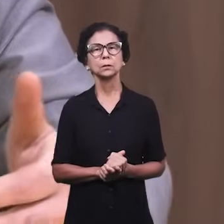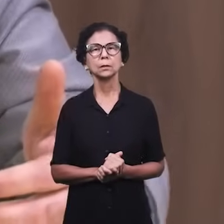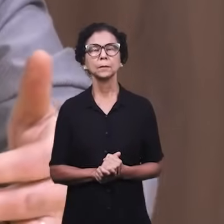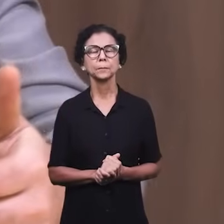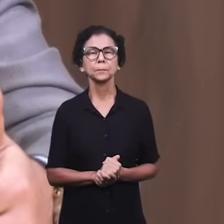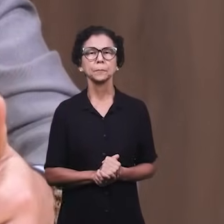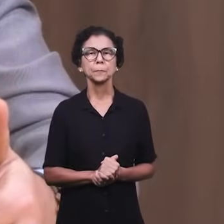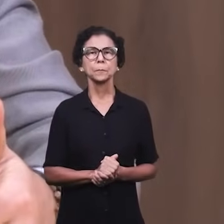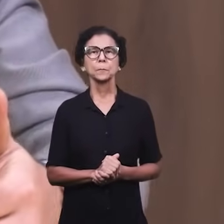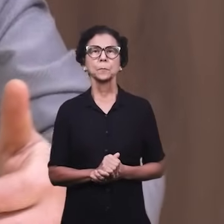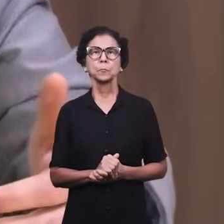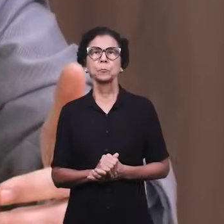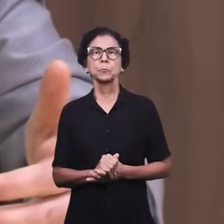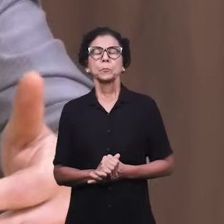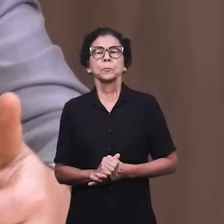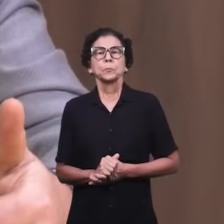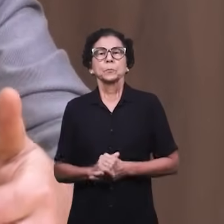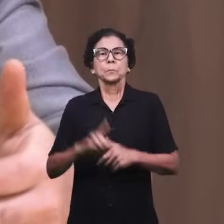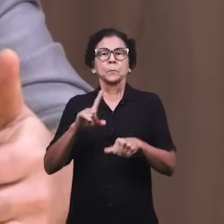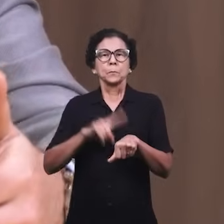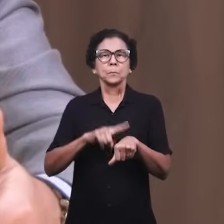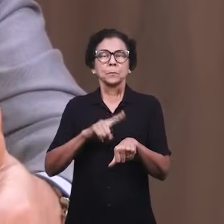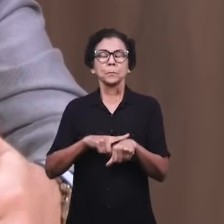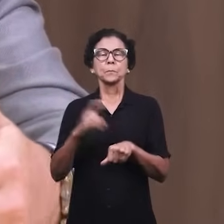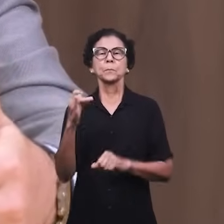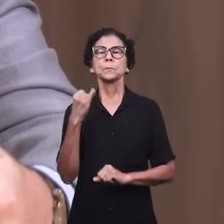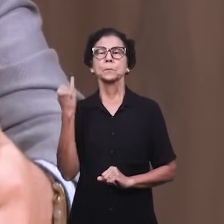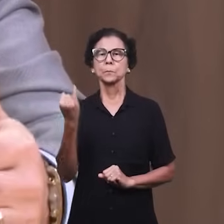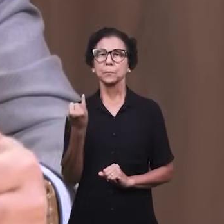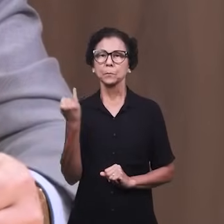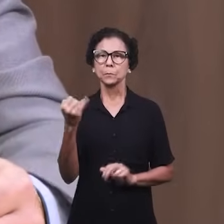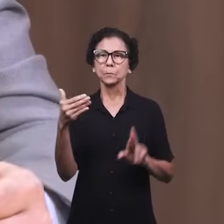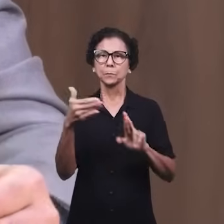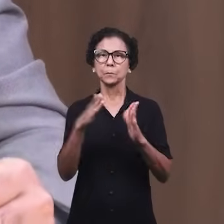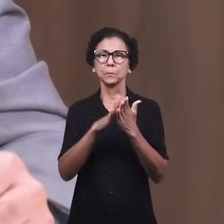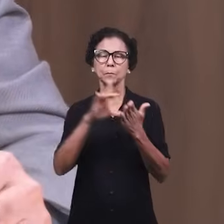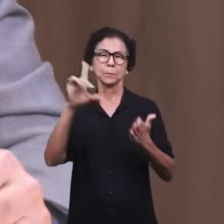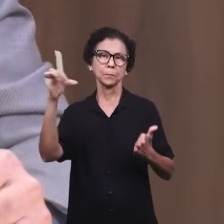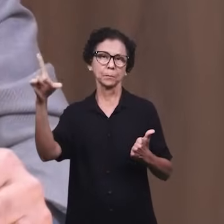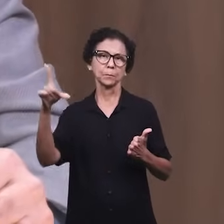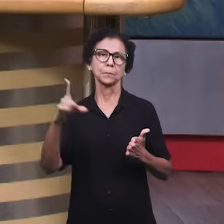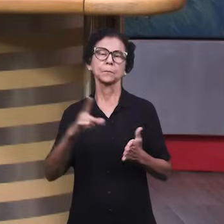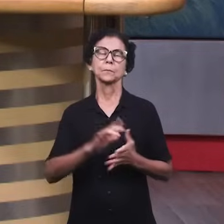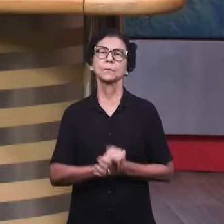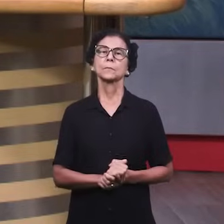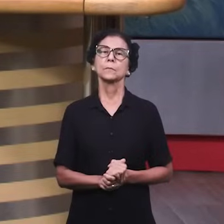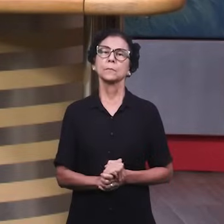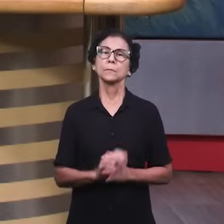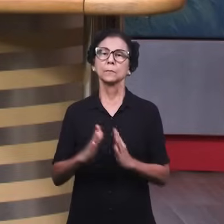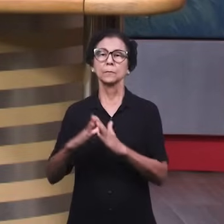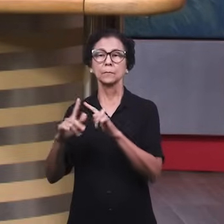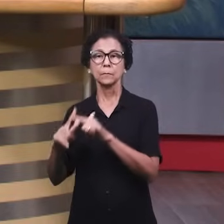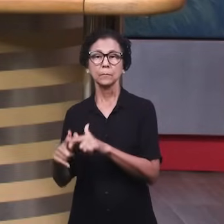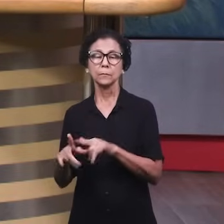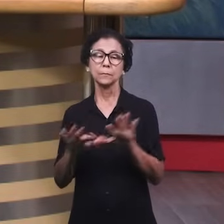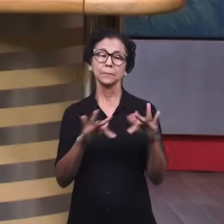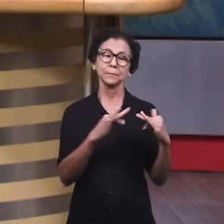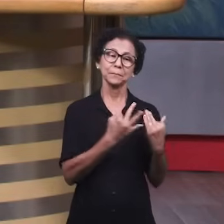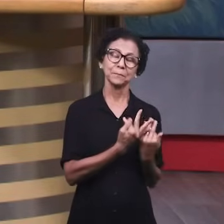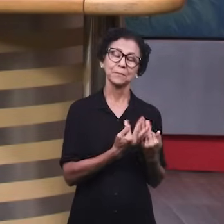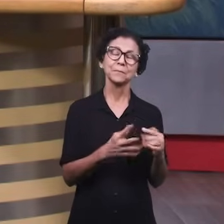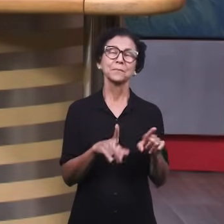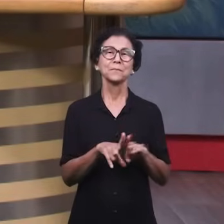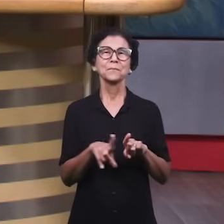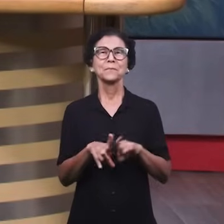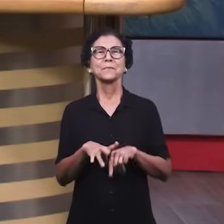a luz da Bíblia esse momento a importância o significado desse momento ali tanto pra igreja quanto para aquela família